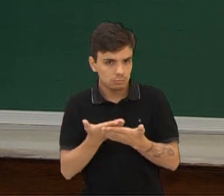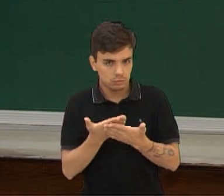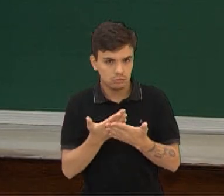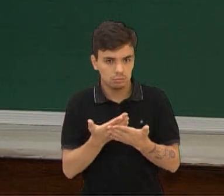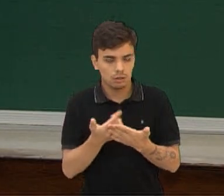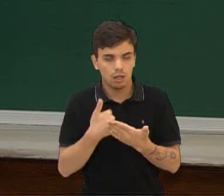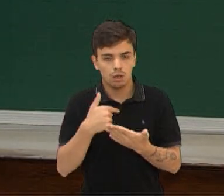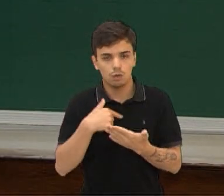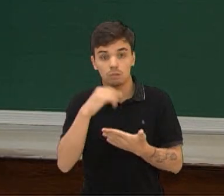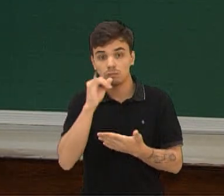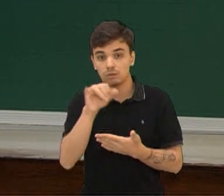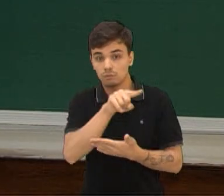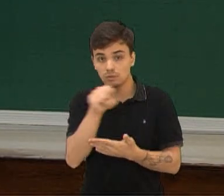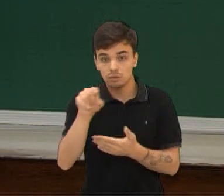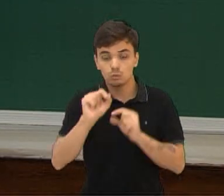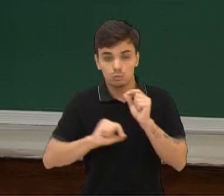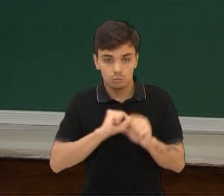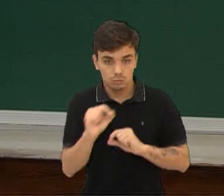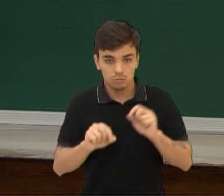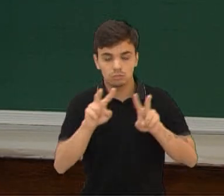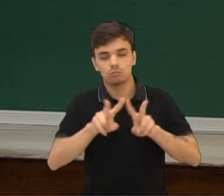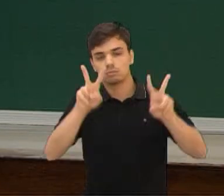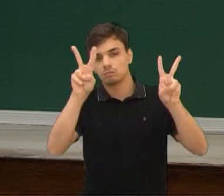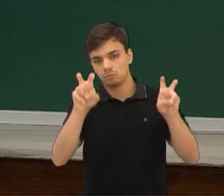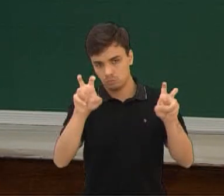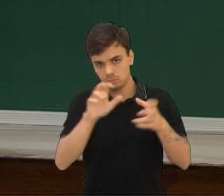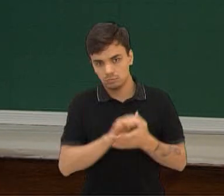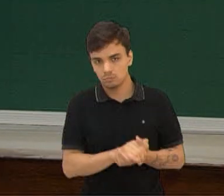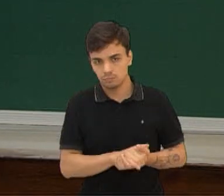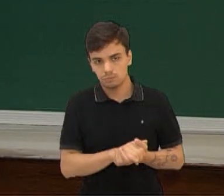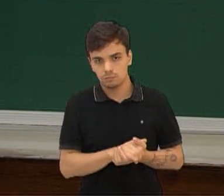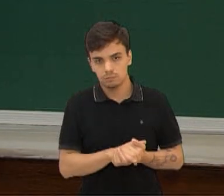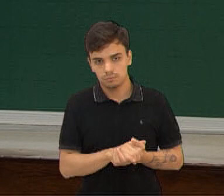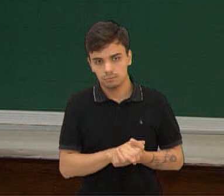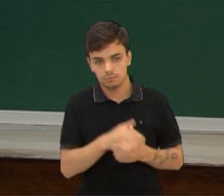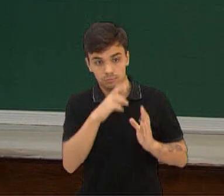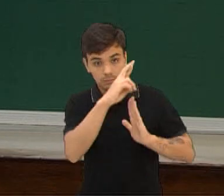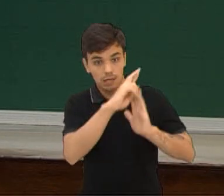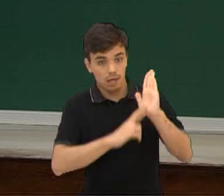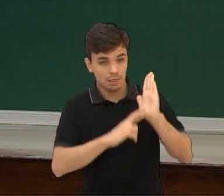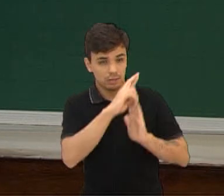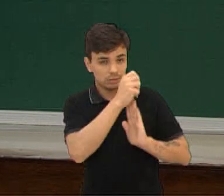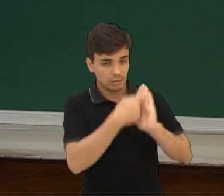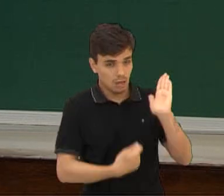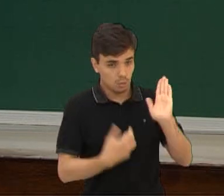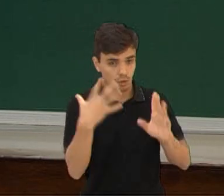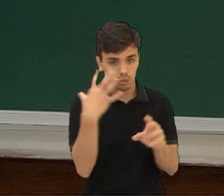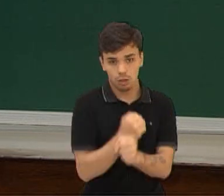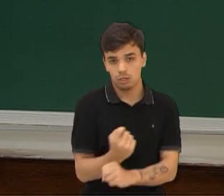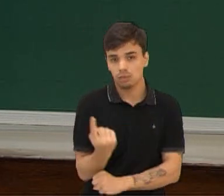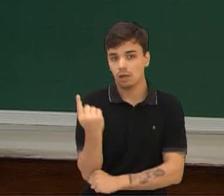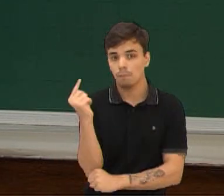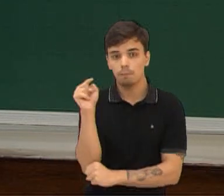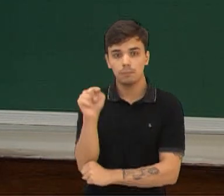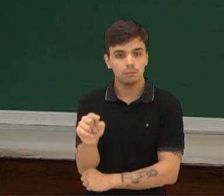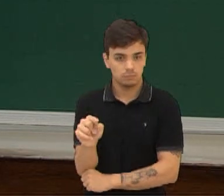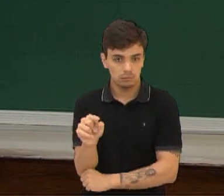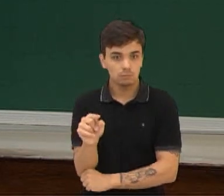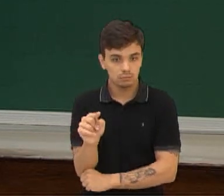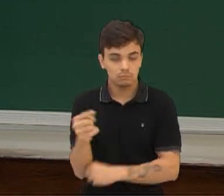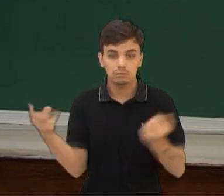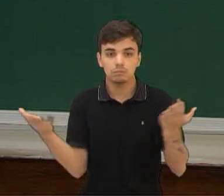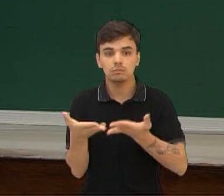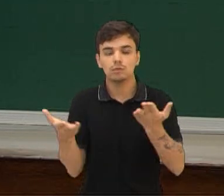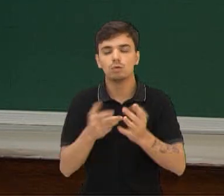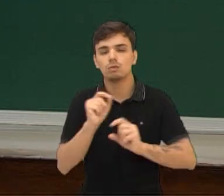anterior, eu falei para vocês um pouquinho sobre uma redação nota 1000. E hoje a